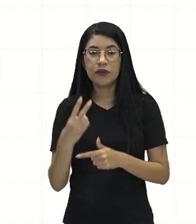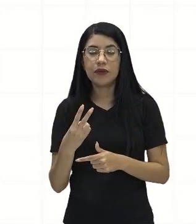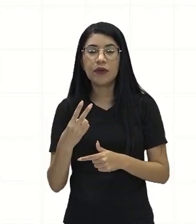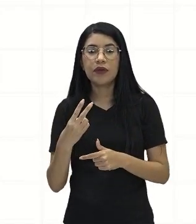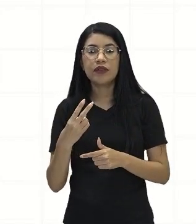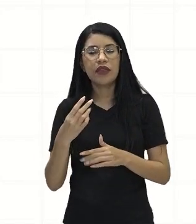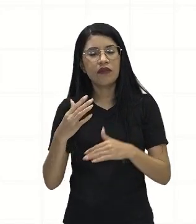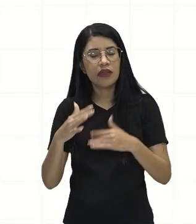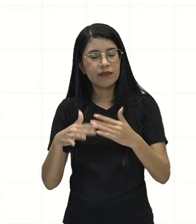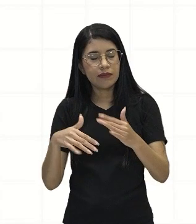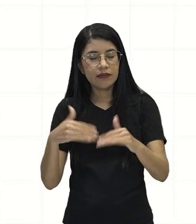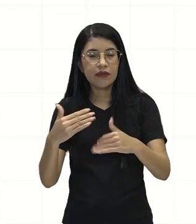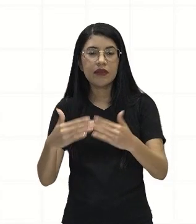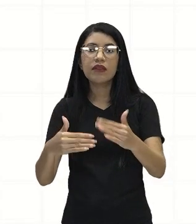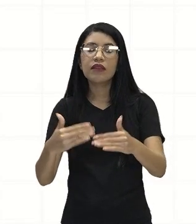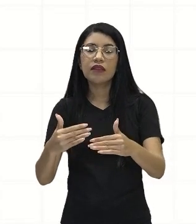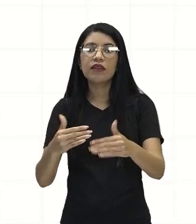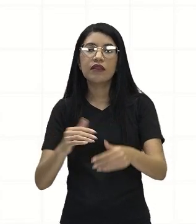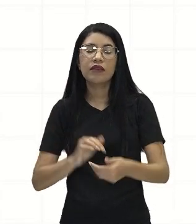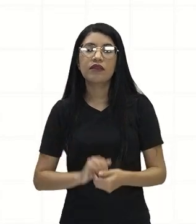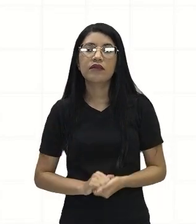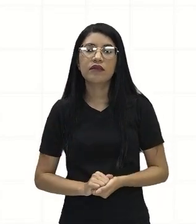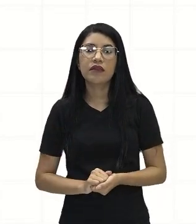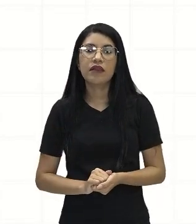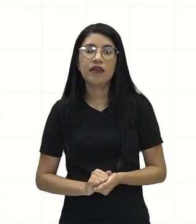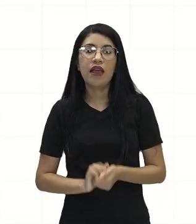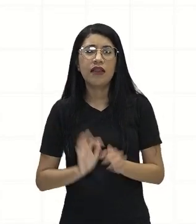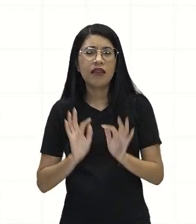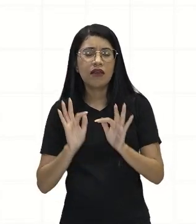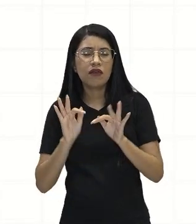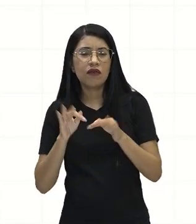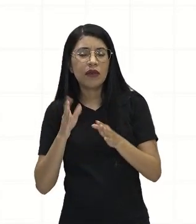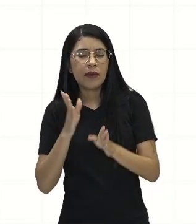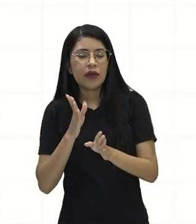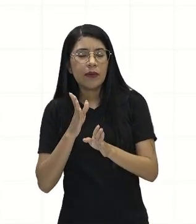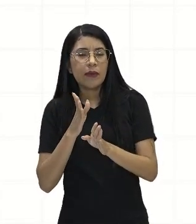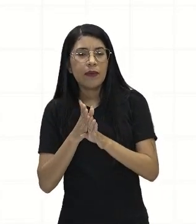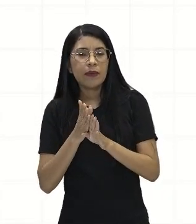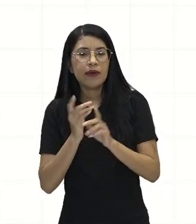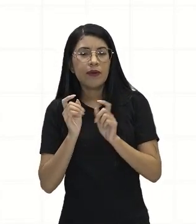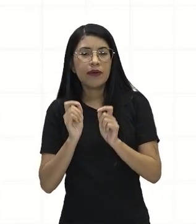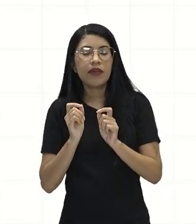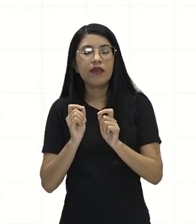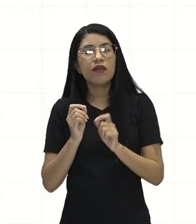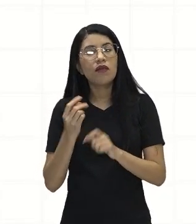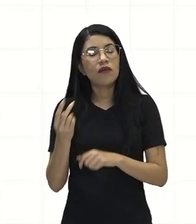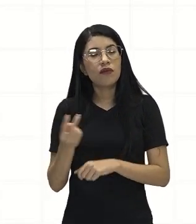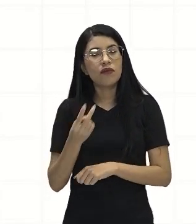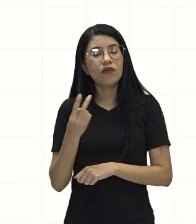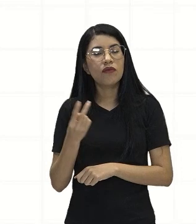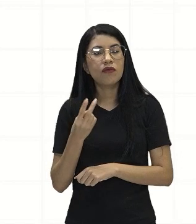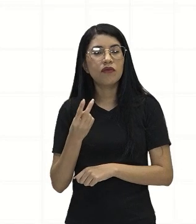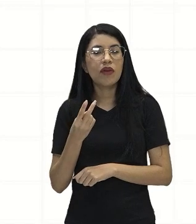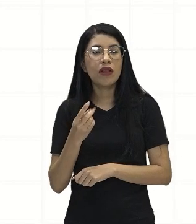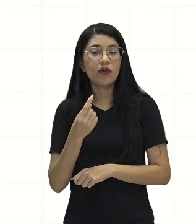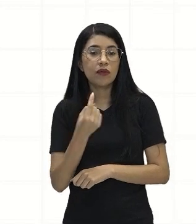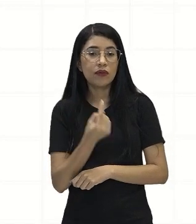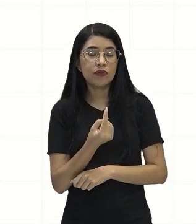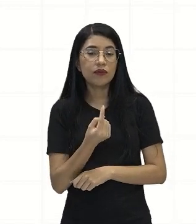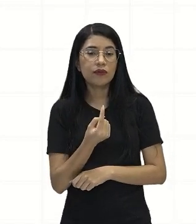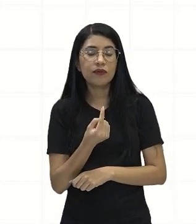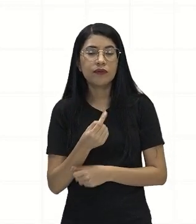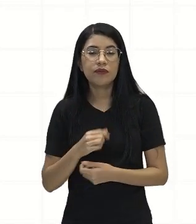assim sucessivamente, olha, você vai até chegar onde? Chegar no 1,